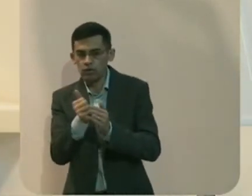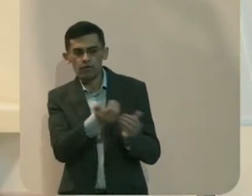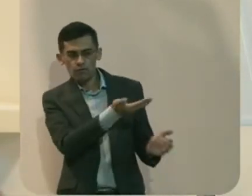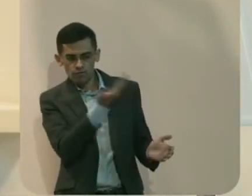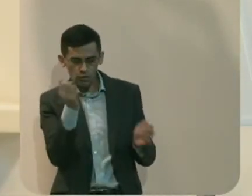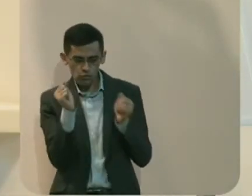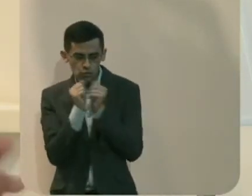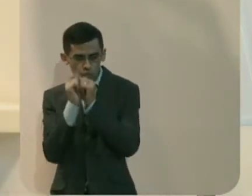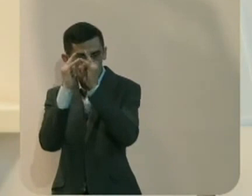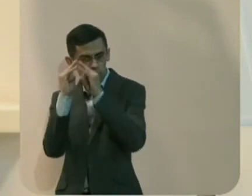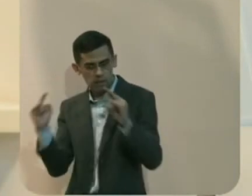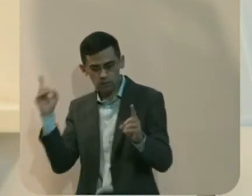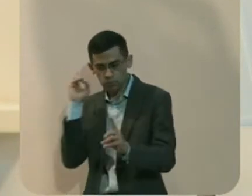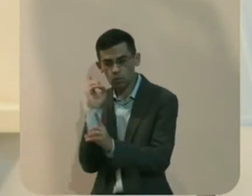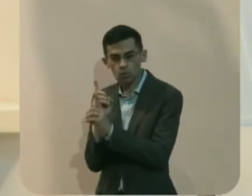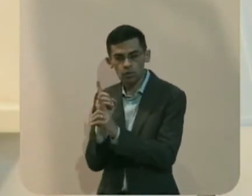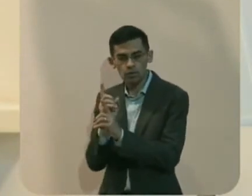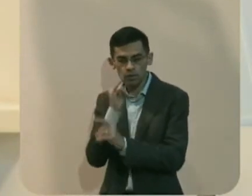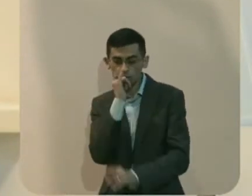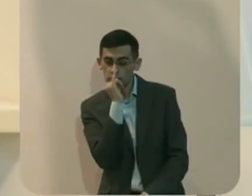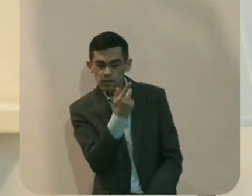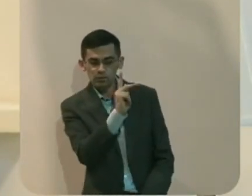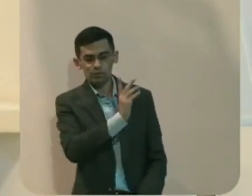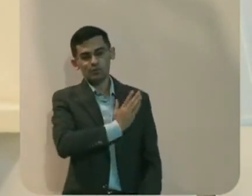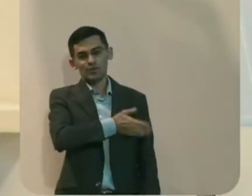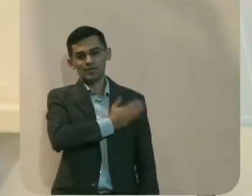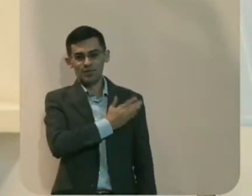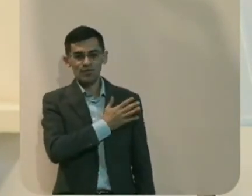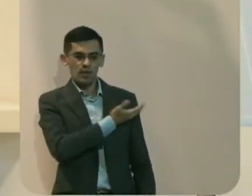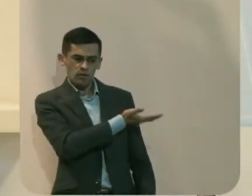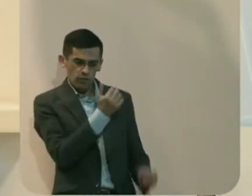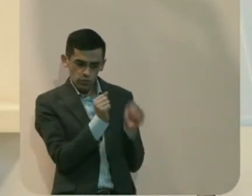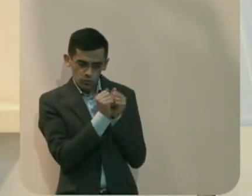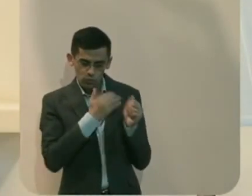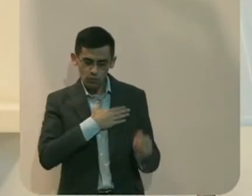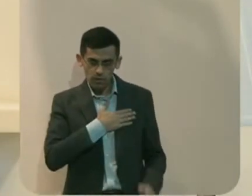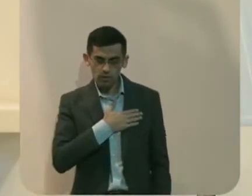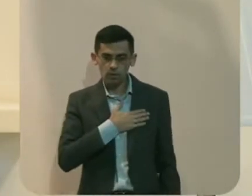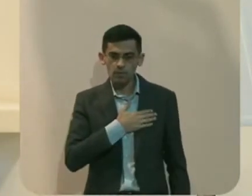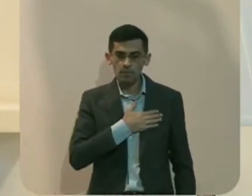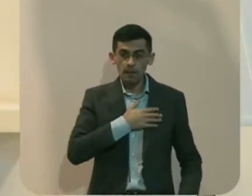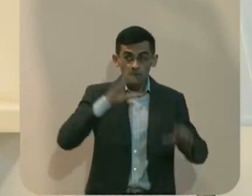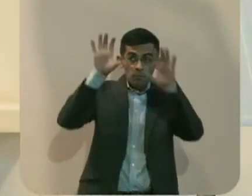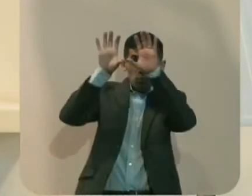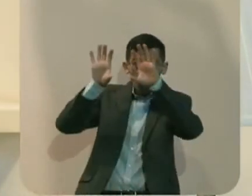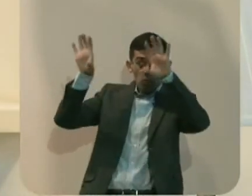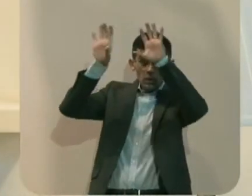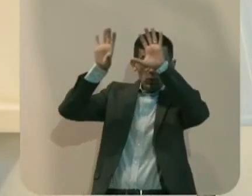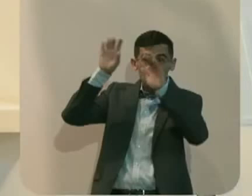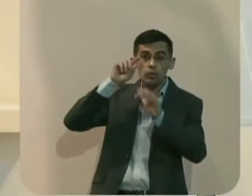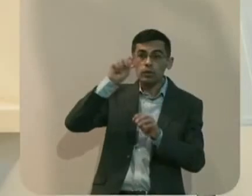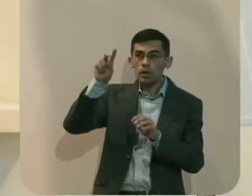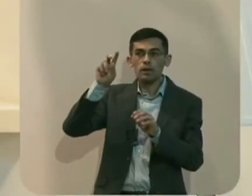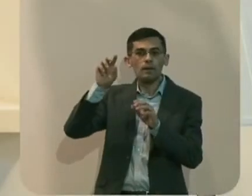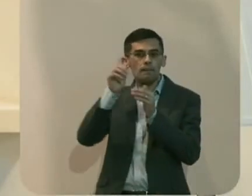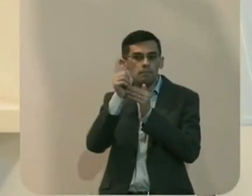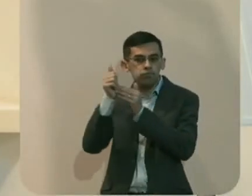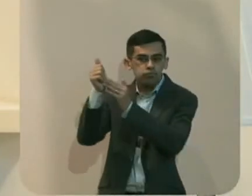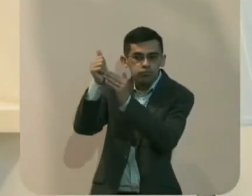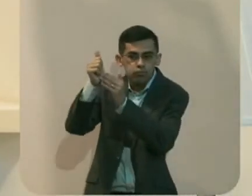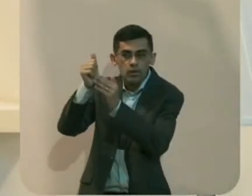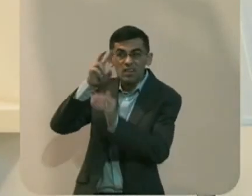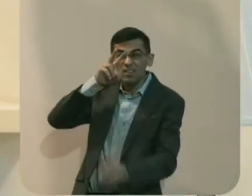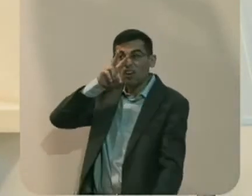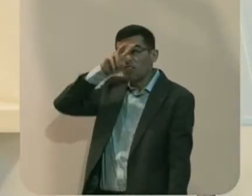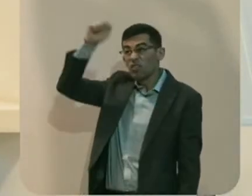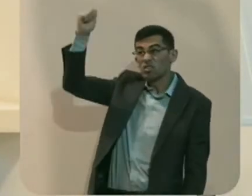do encontro todo dia que eu vou falar com você. Vem comigo porque eu vou colocar uma nuvem para você não sentir a